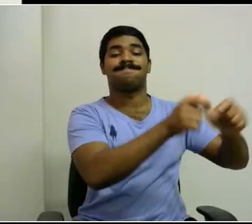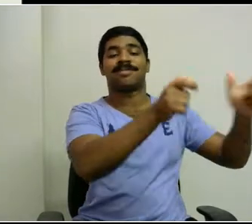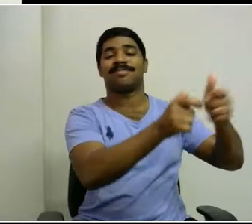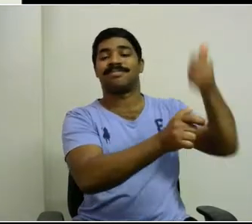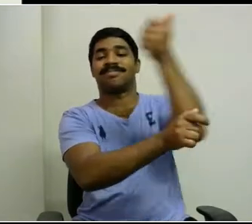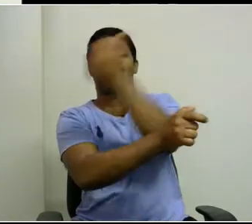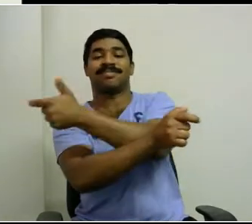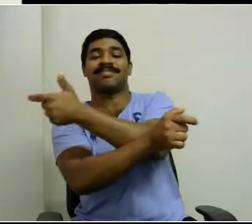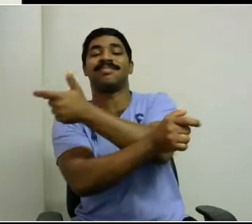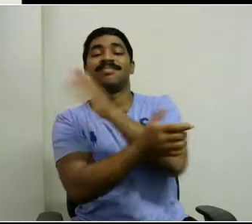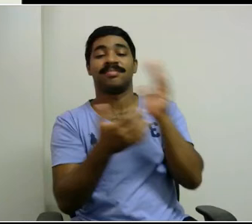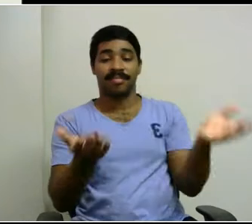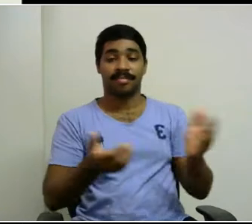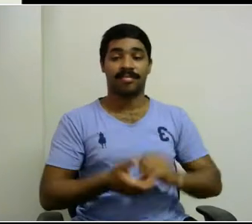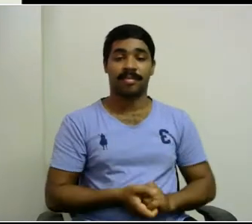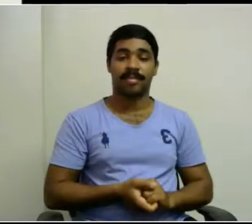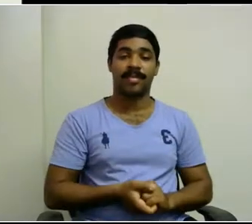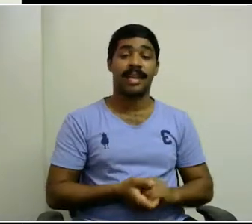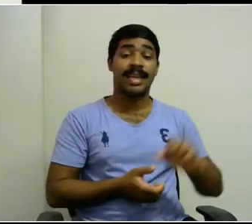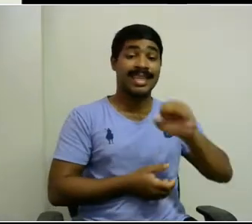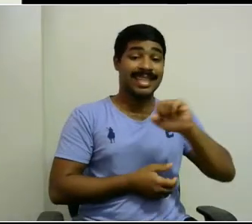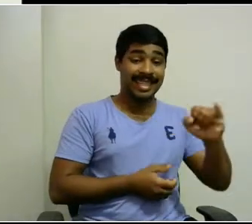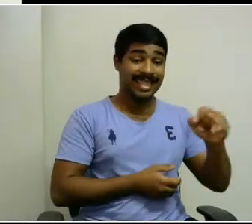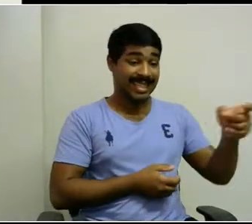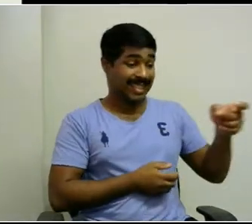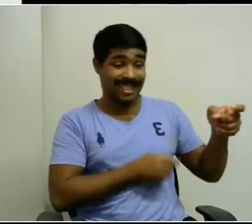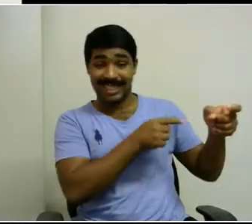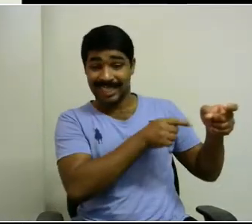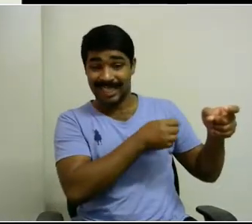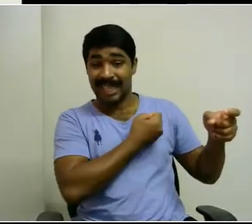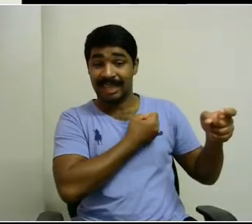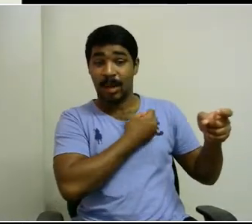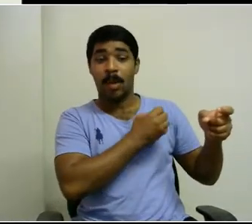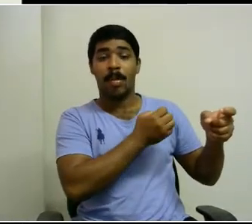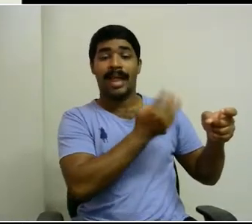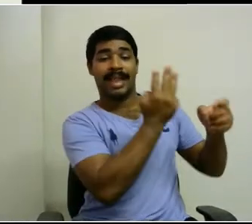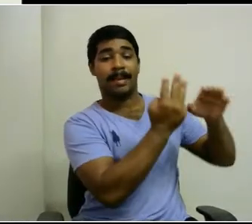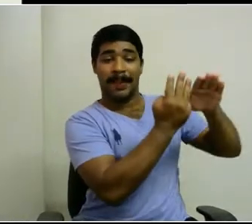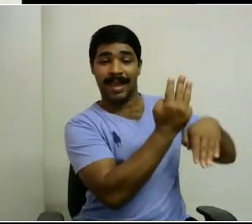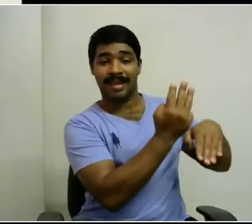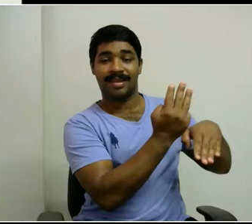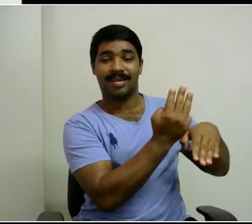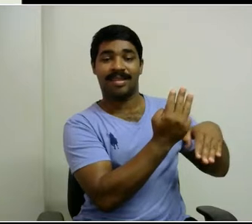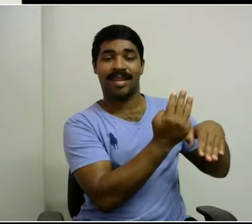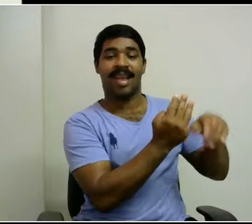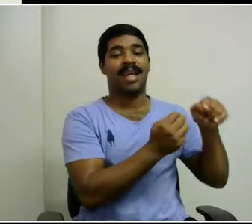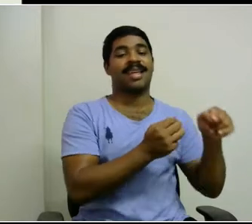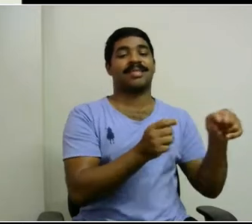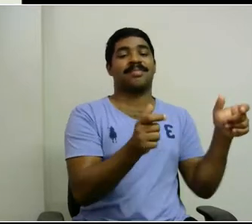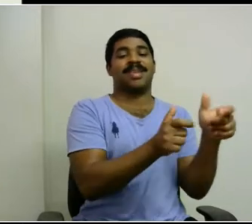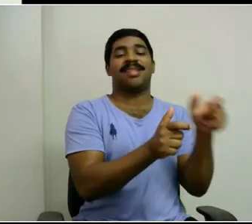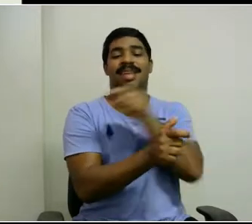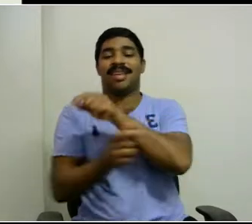o volume do B ele é maior do que o do A. Se for um número menor que 3, o volume do A sempre vai ser maior. Ele só vai